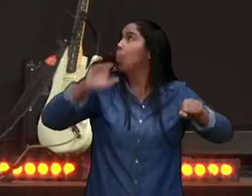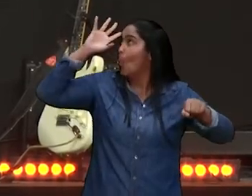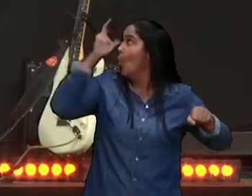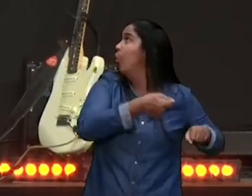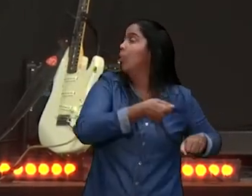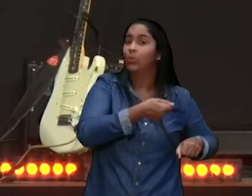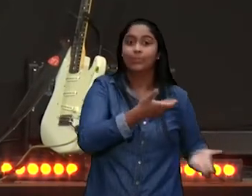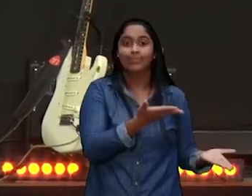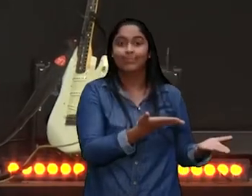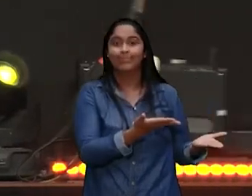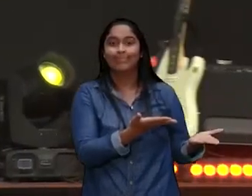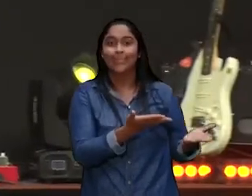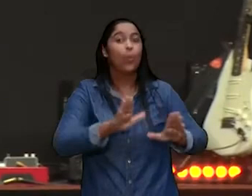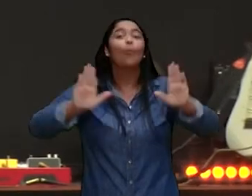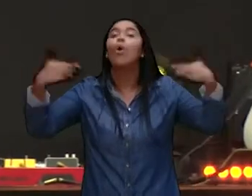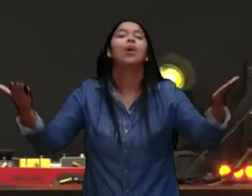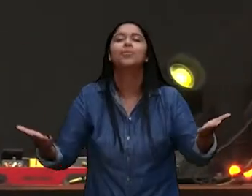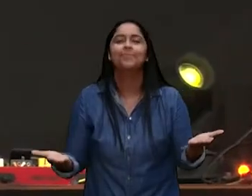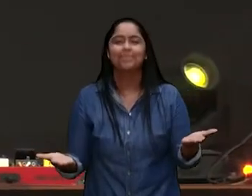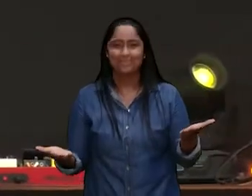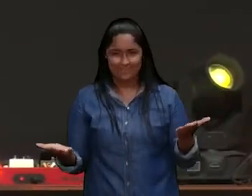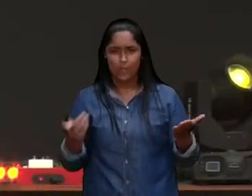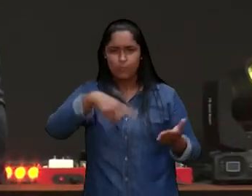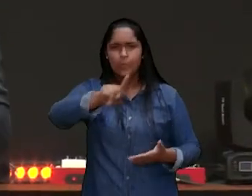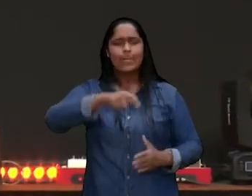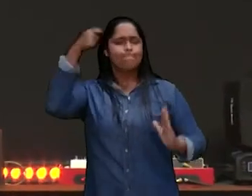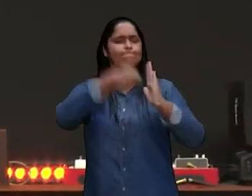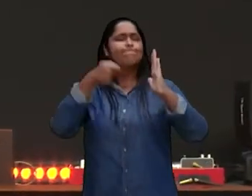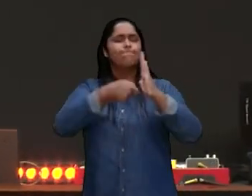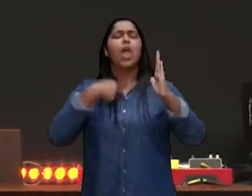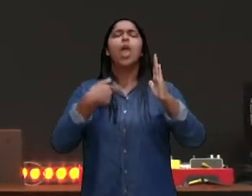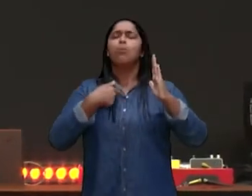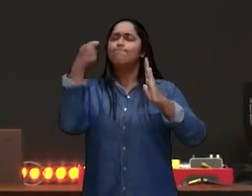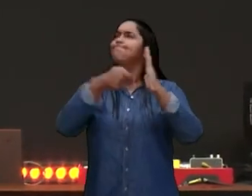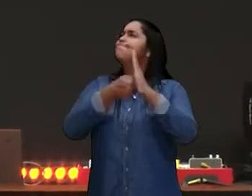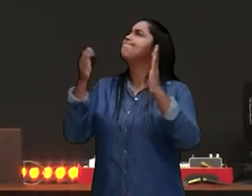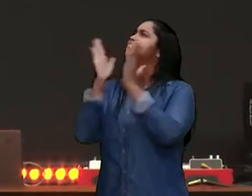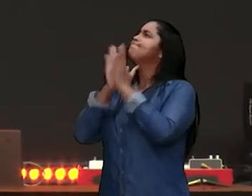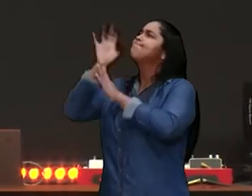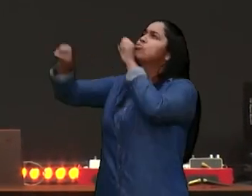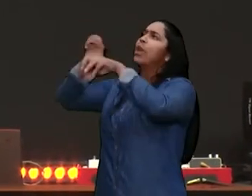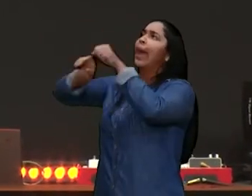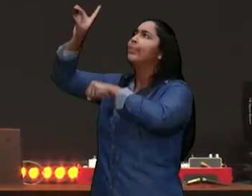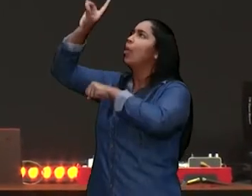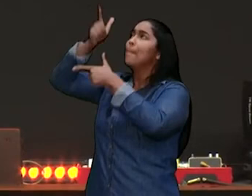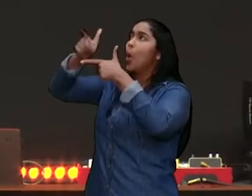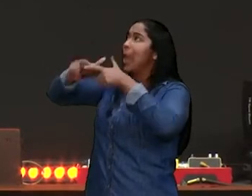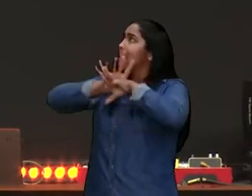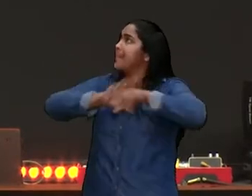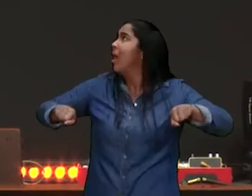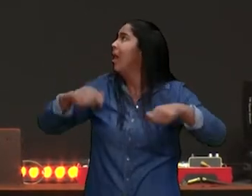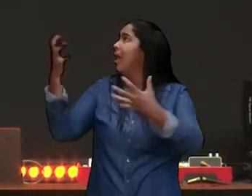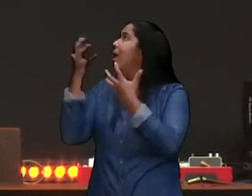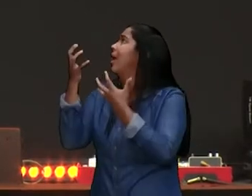para ver se você guerreou por um plano de Deus na sua vida ah ah não chamei mais irmãzinha de oração para orar comigo